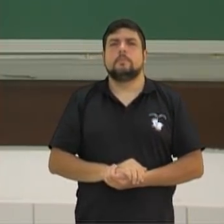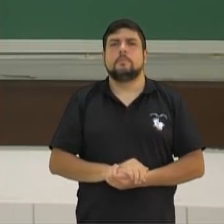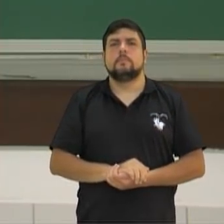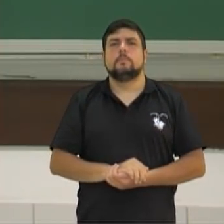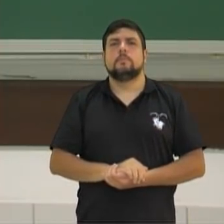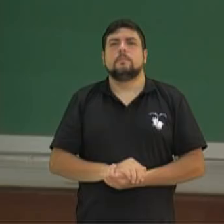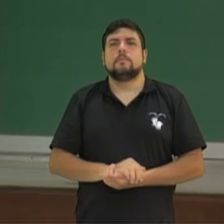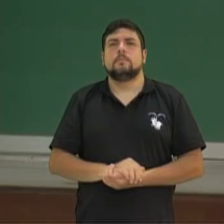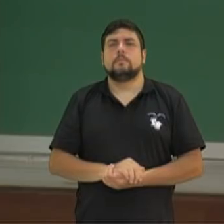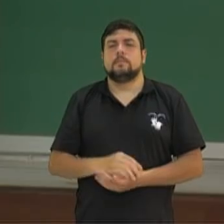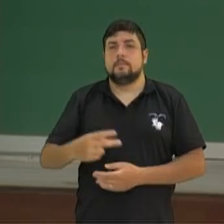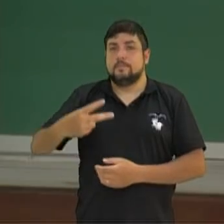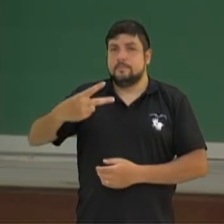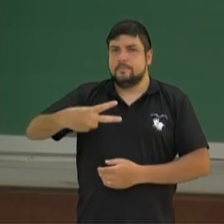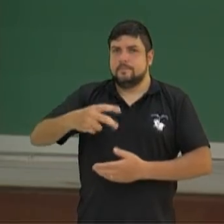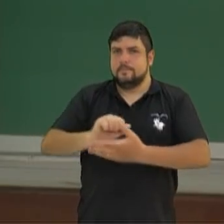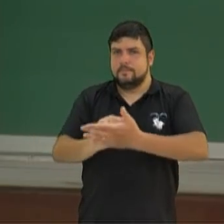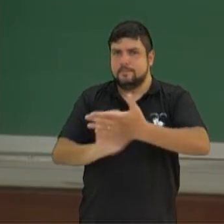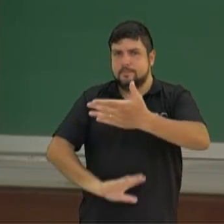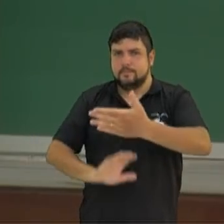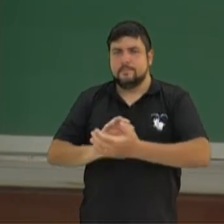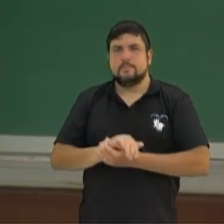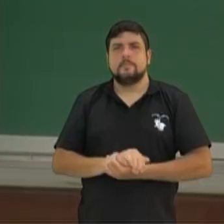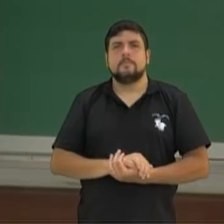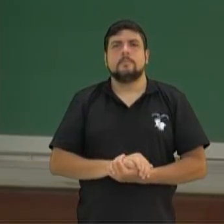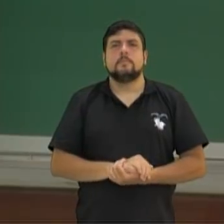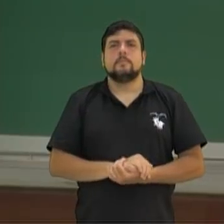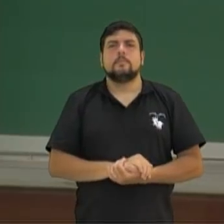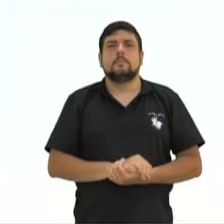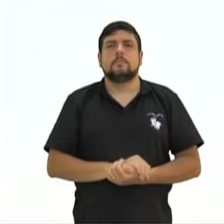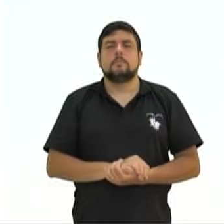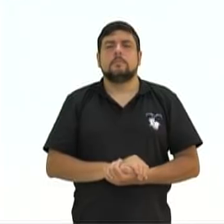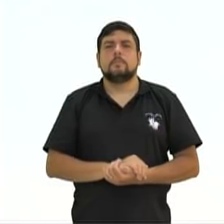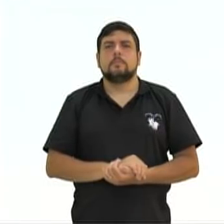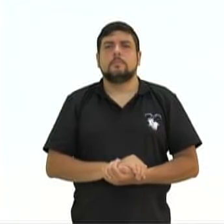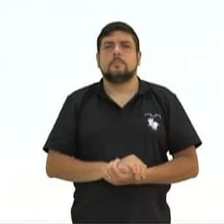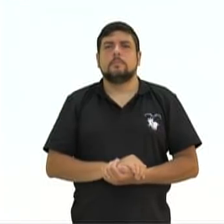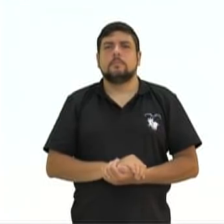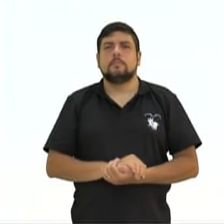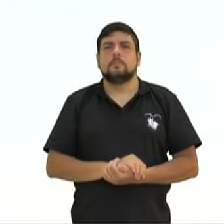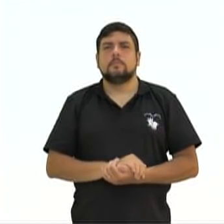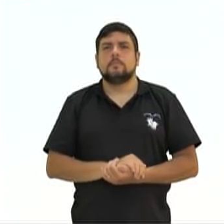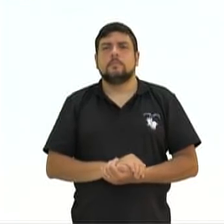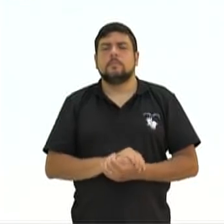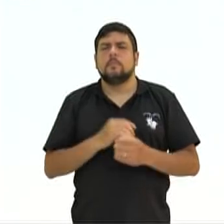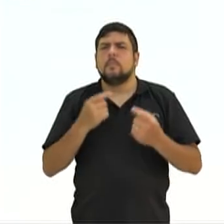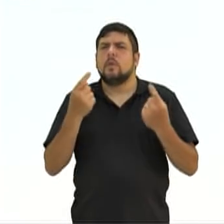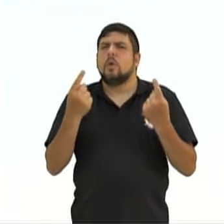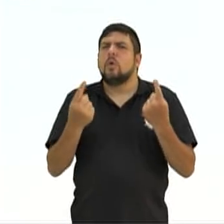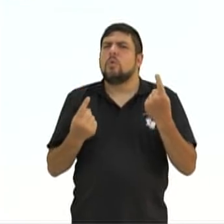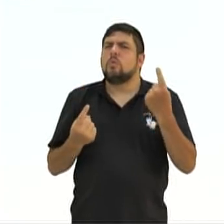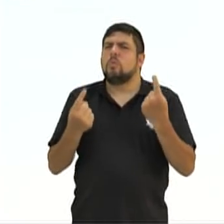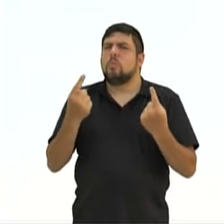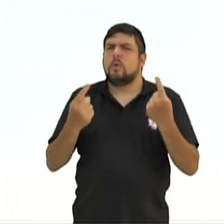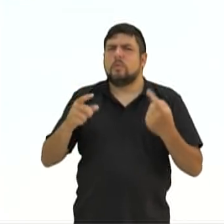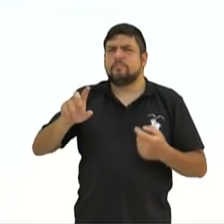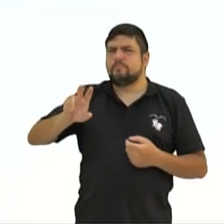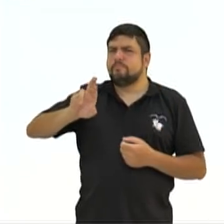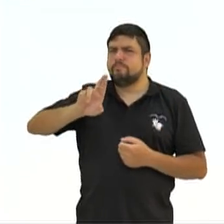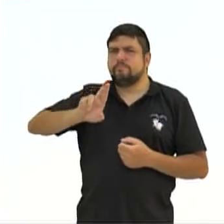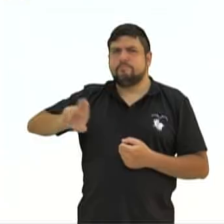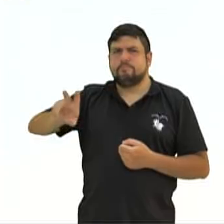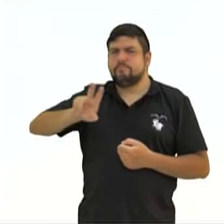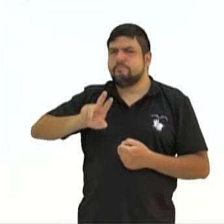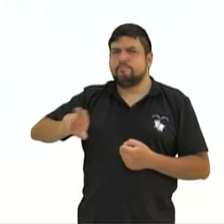Continuando, segundo exercício nosso. Qual das alternativas não é uma